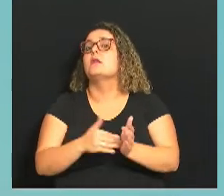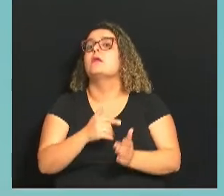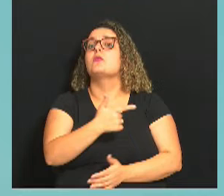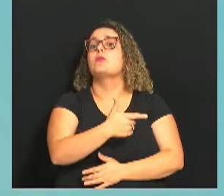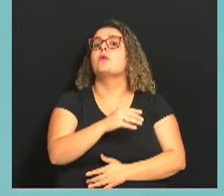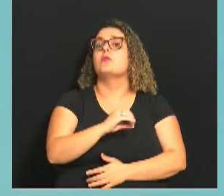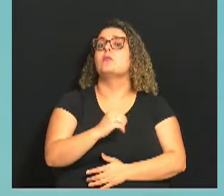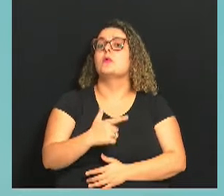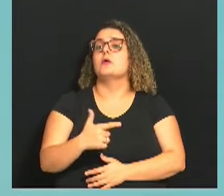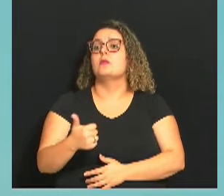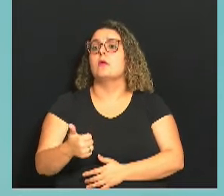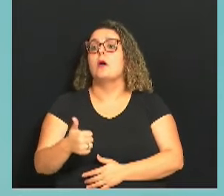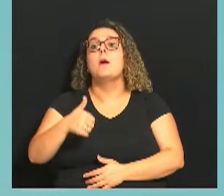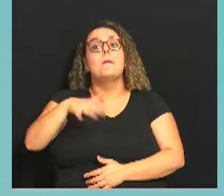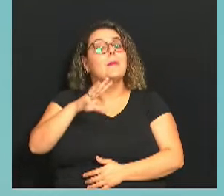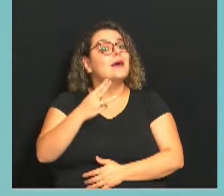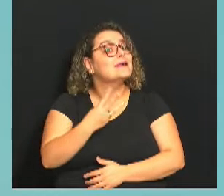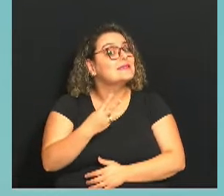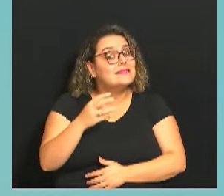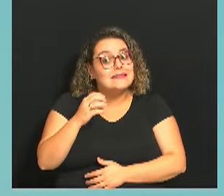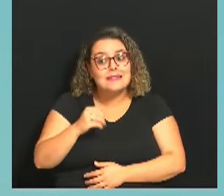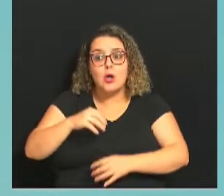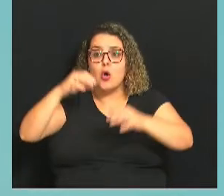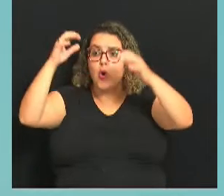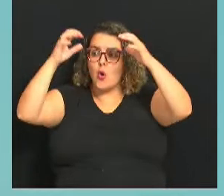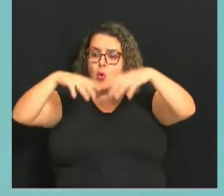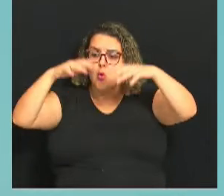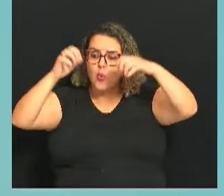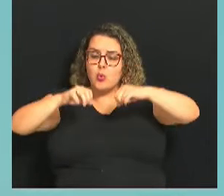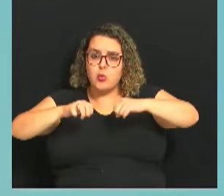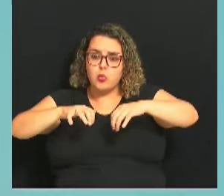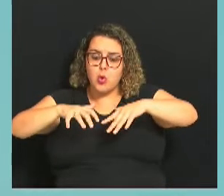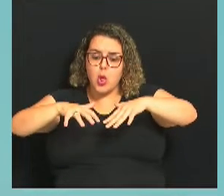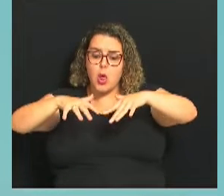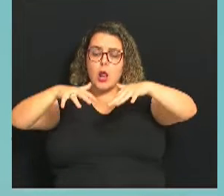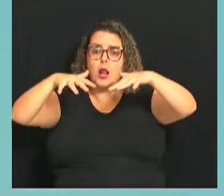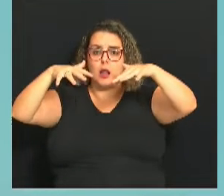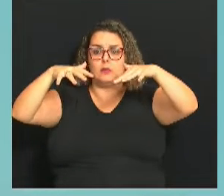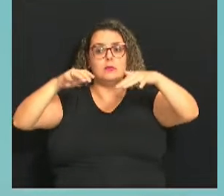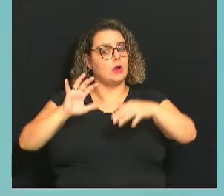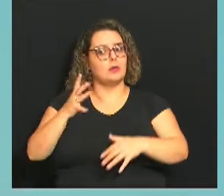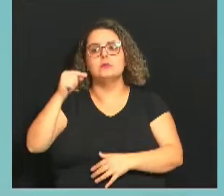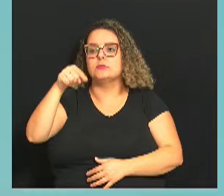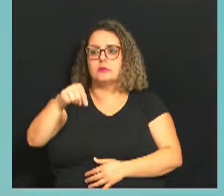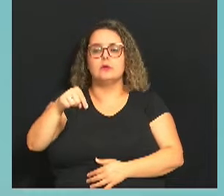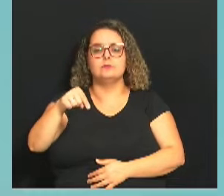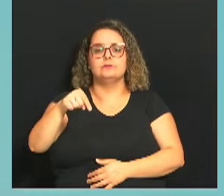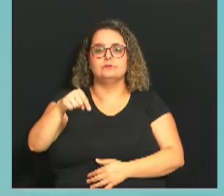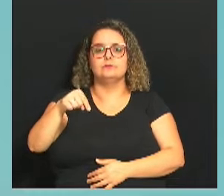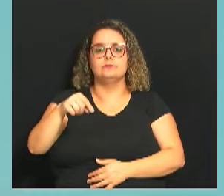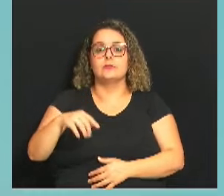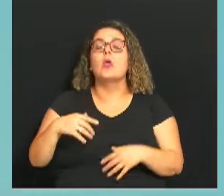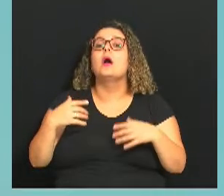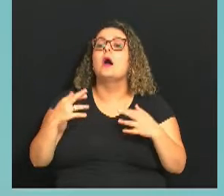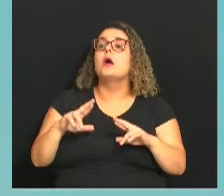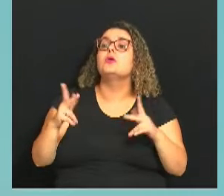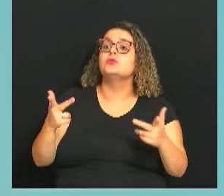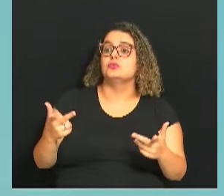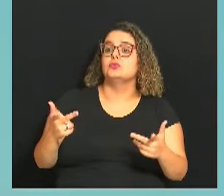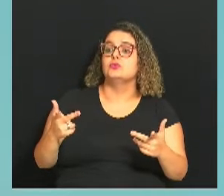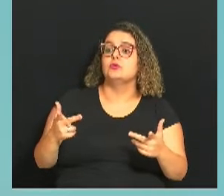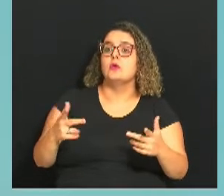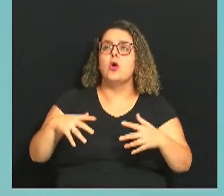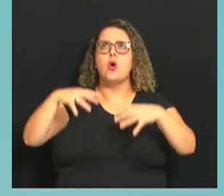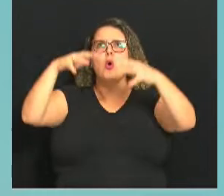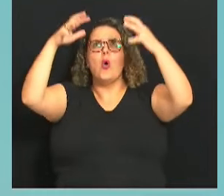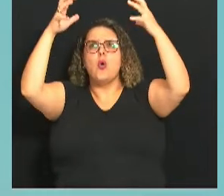30 episódios de inundação e de pequenos escorregamentos de massa ocorreram em Petrópolis. A diferença é que, dessa vez, o evento de chuva